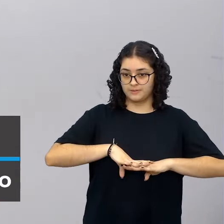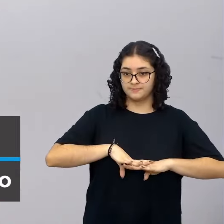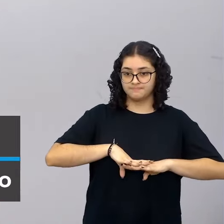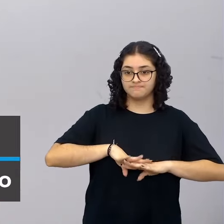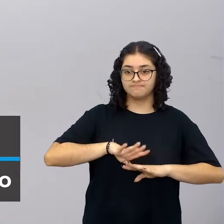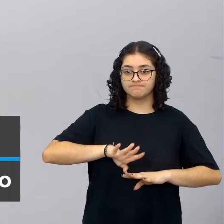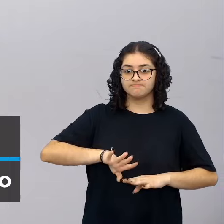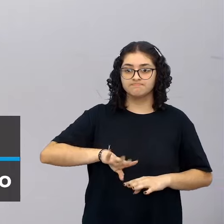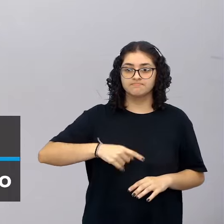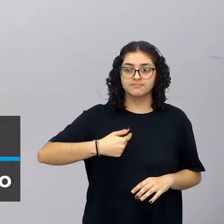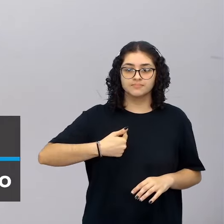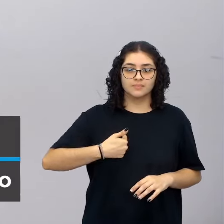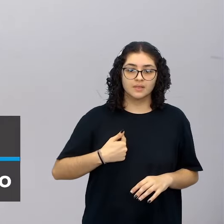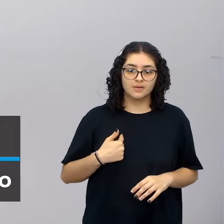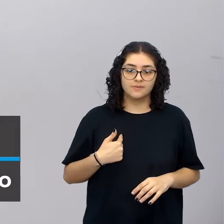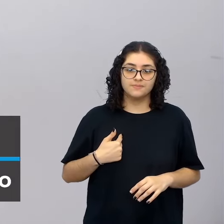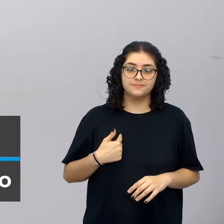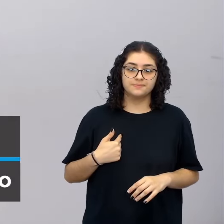exemplo, para eu chegar